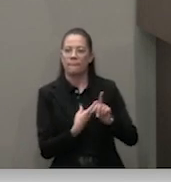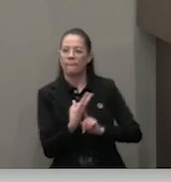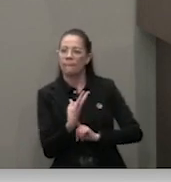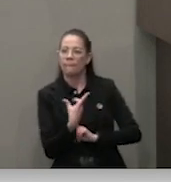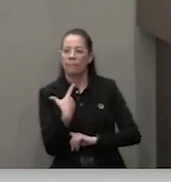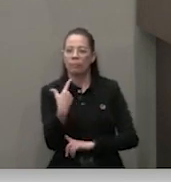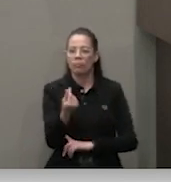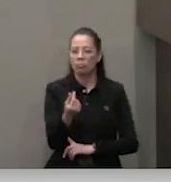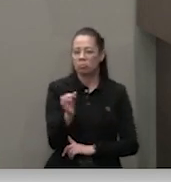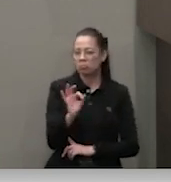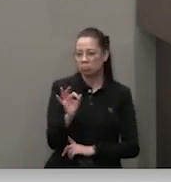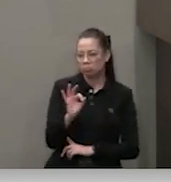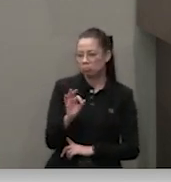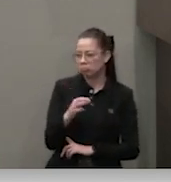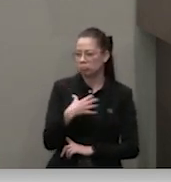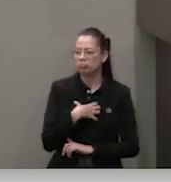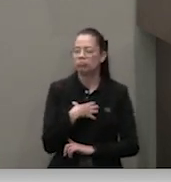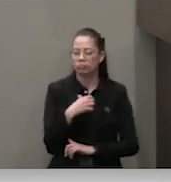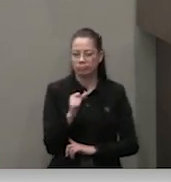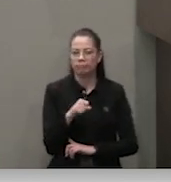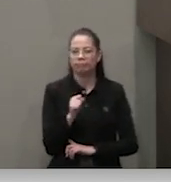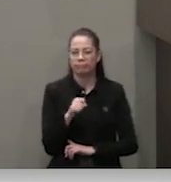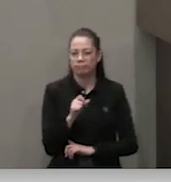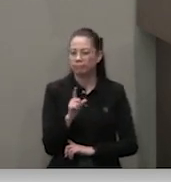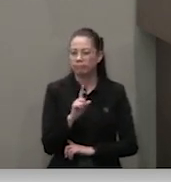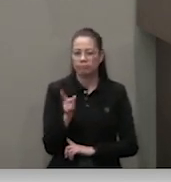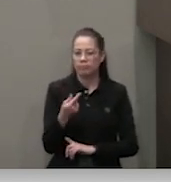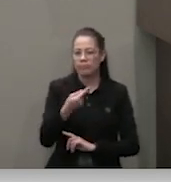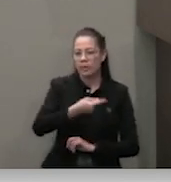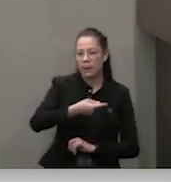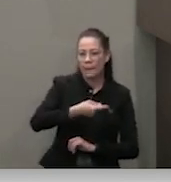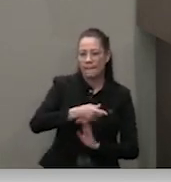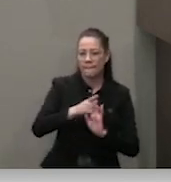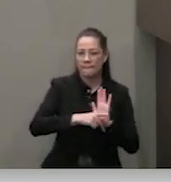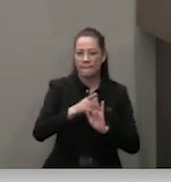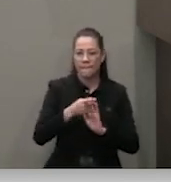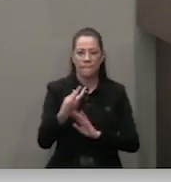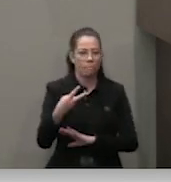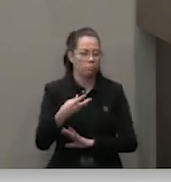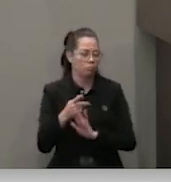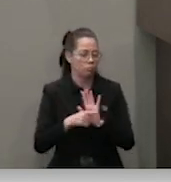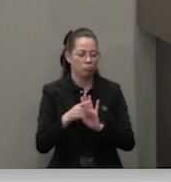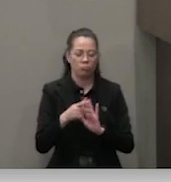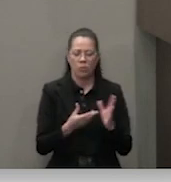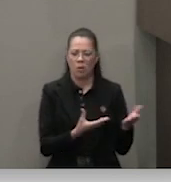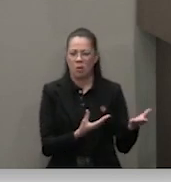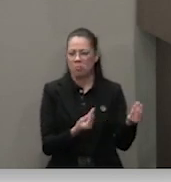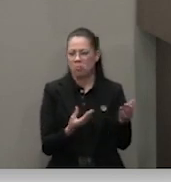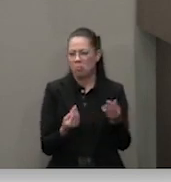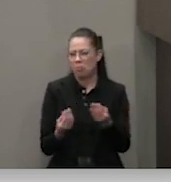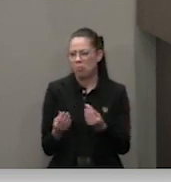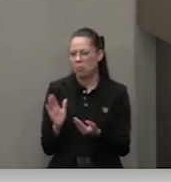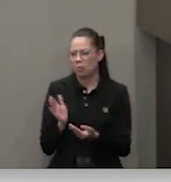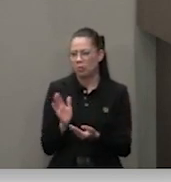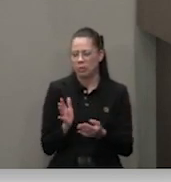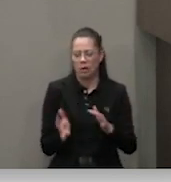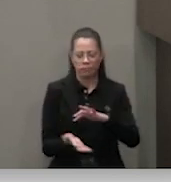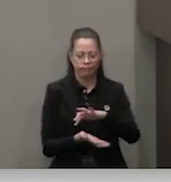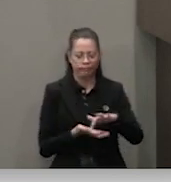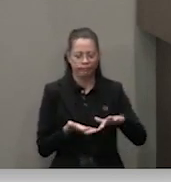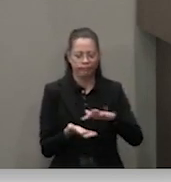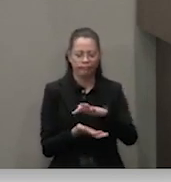sair e tem sido assim não é o primeiro projeto não é o segundo são vários